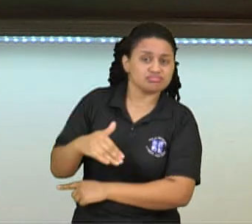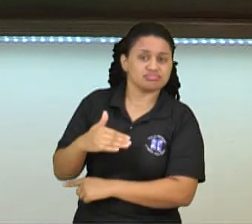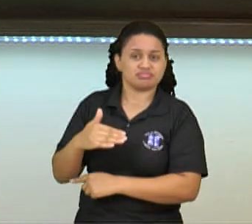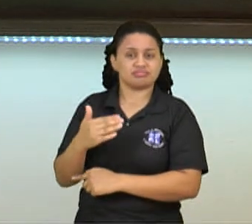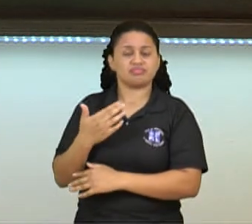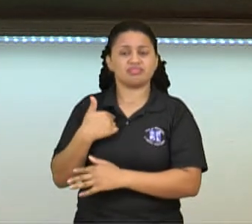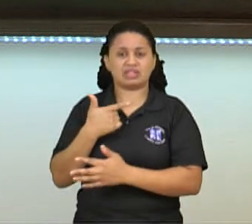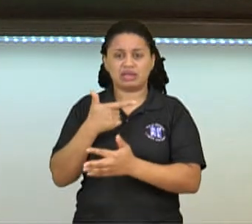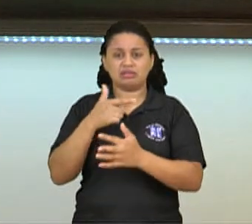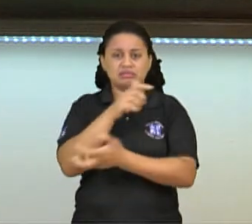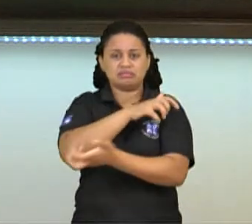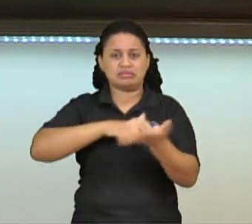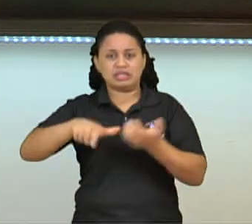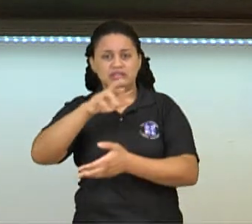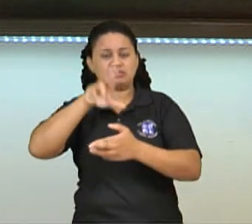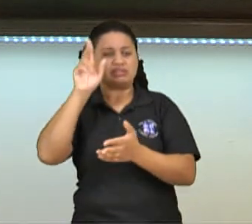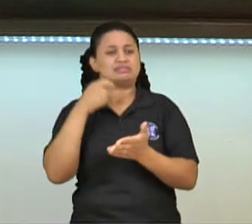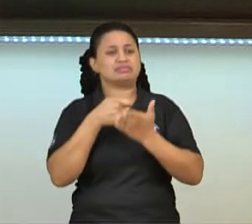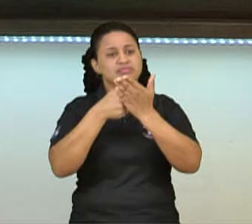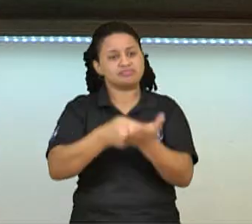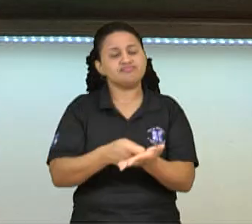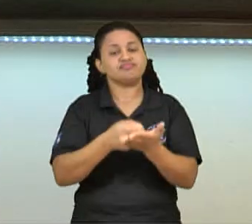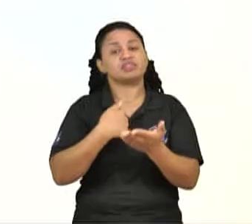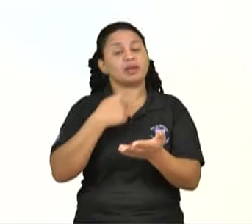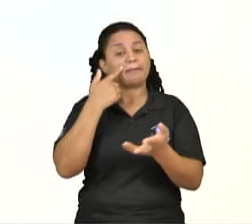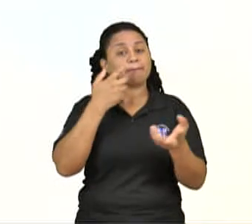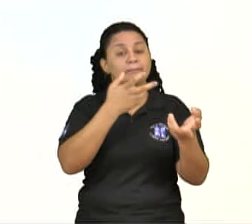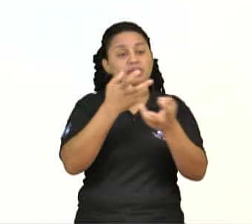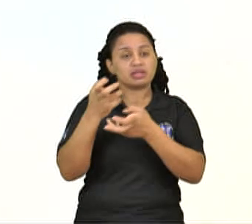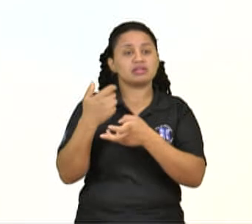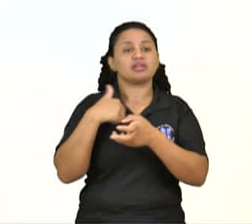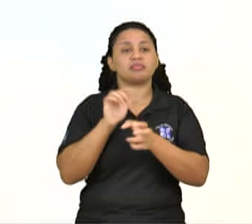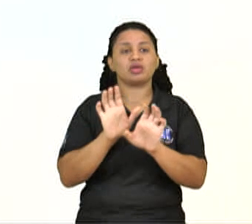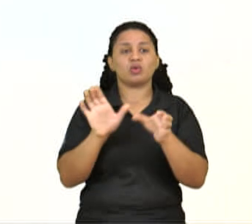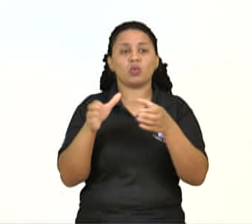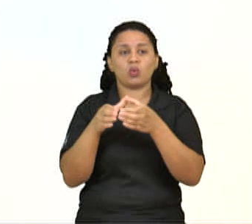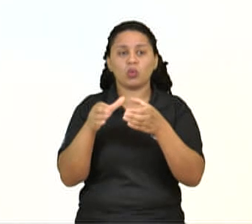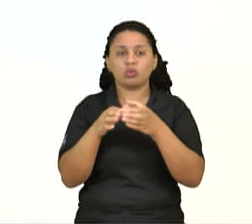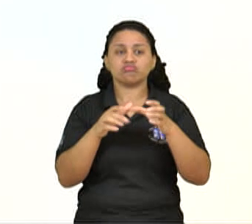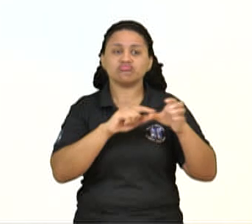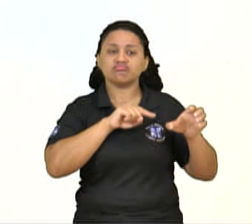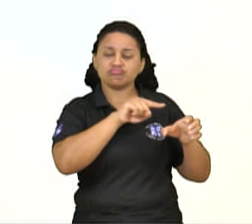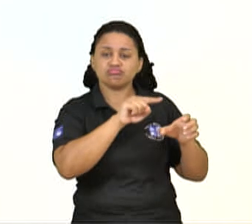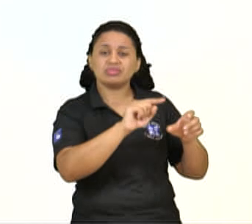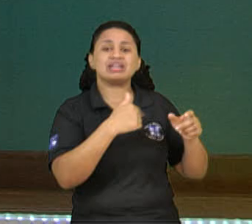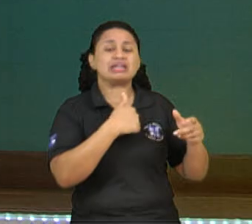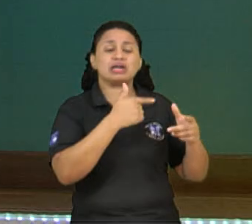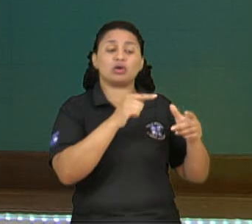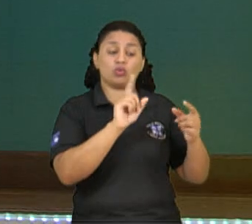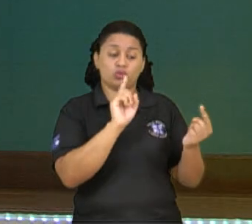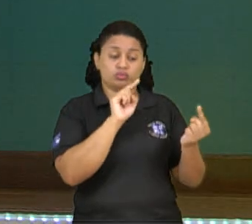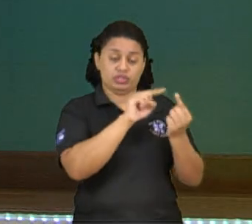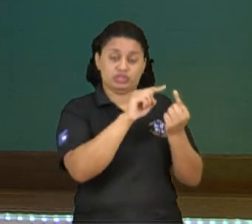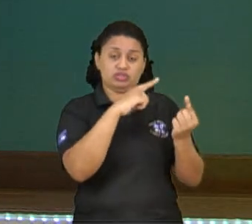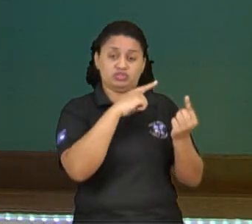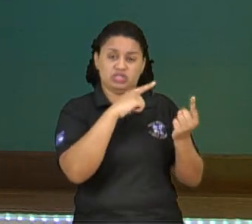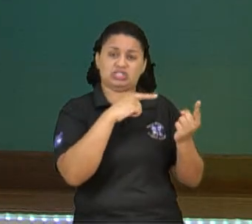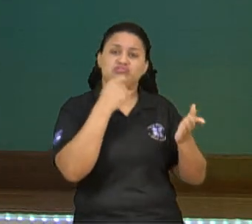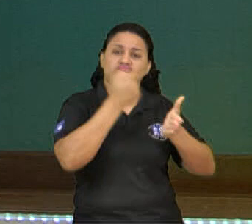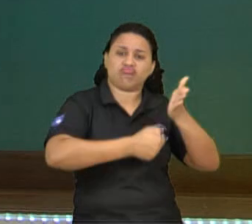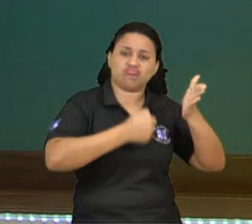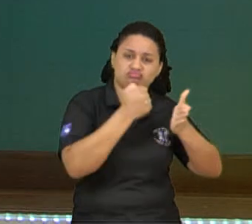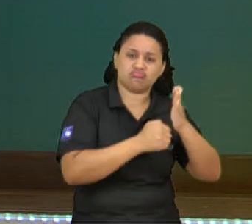extremamente radical. E a gente vai ver que os jacobinos eles vão se perder em seus ideais. Aqueles ideais de luta